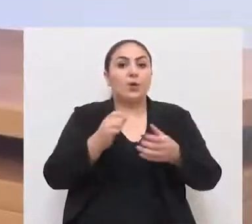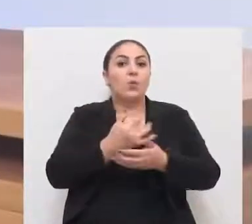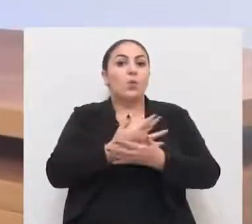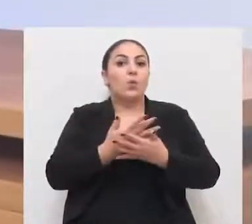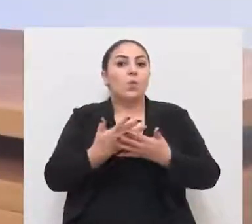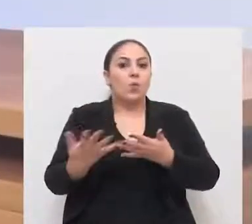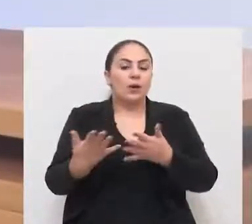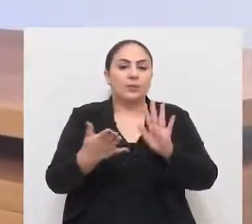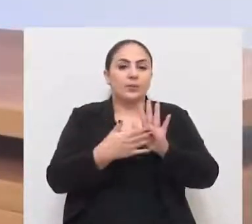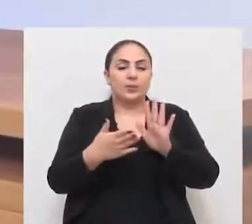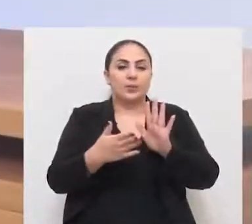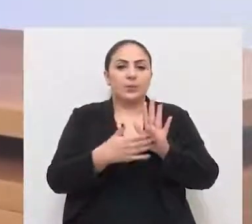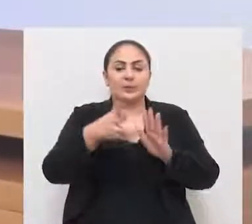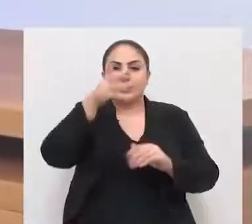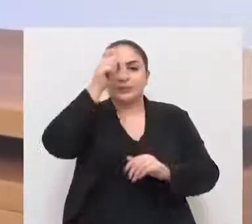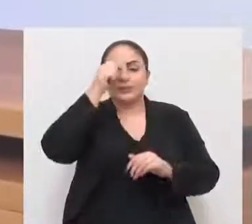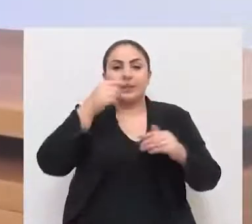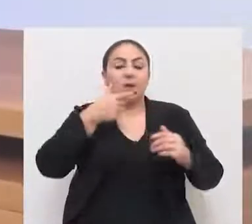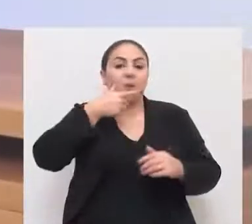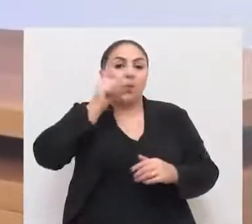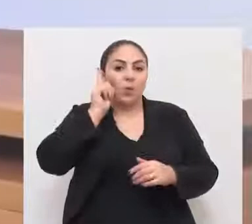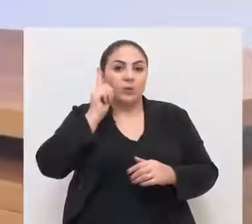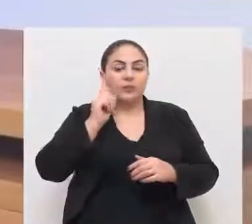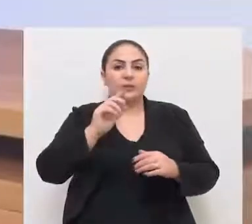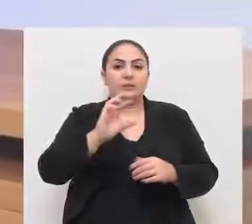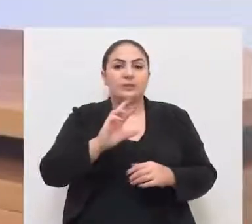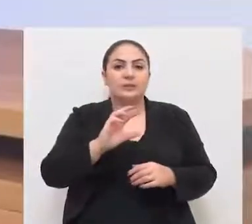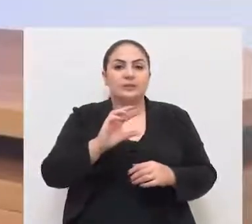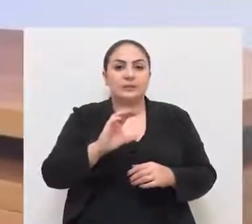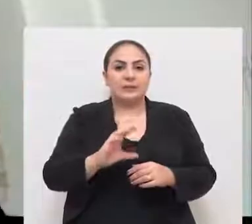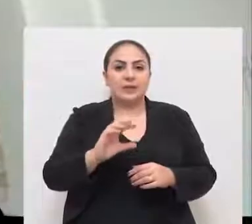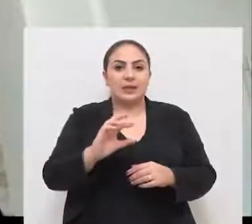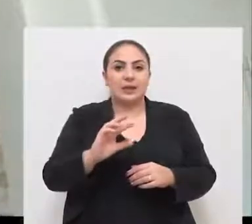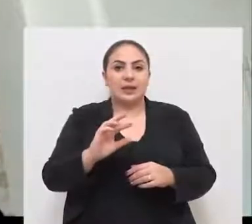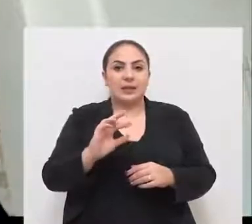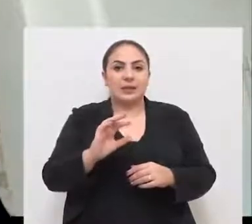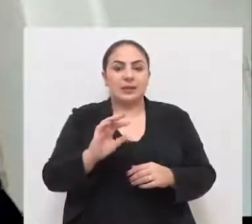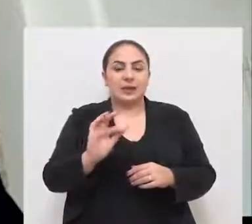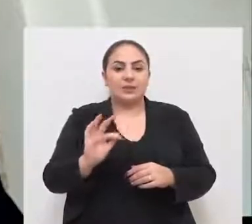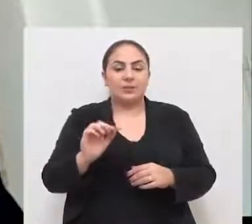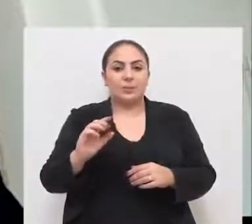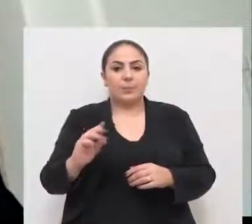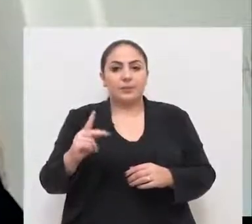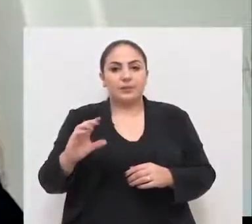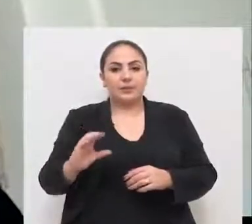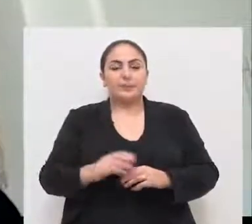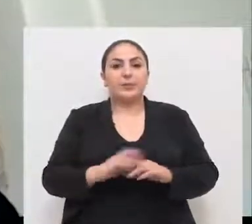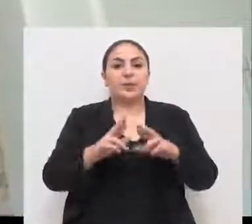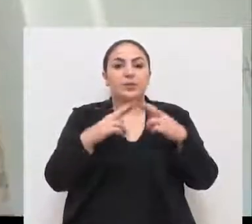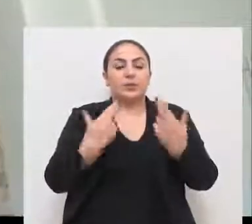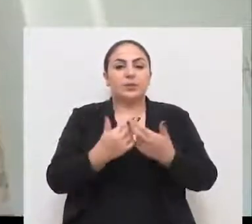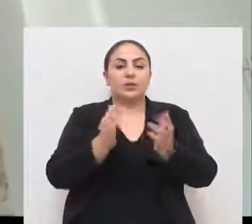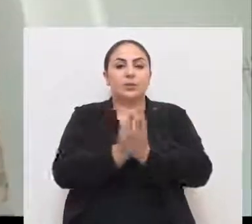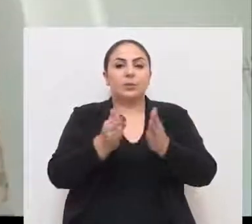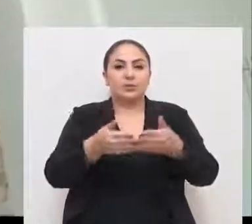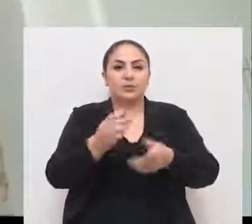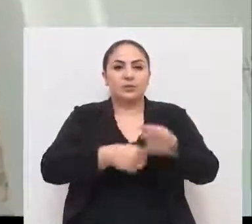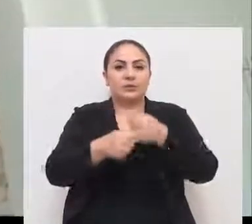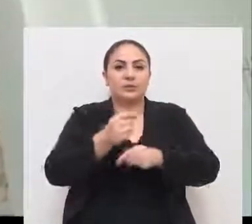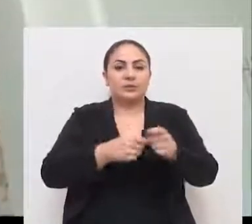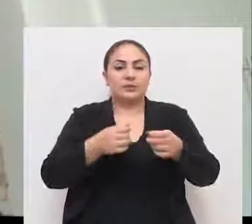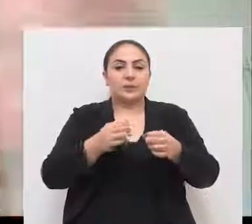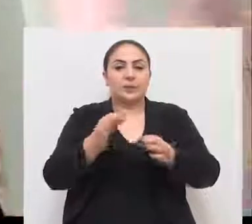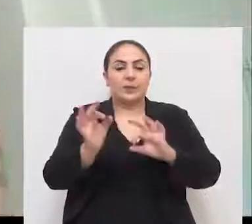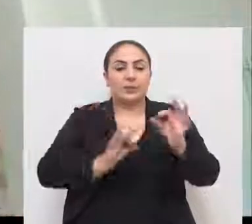quais foram as proposições analisadas ontem pela CFPC. Na reunião da Comissão de Finanças, Planejamento e